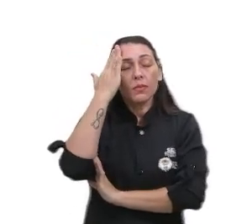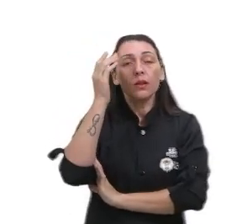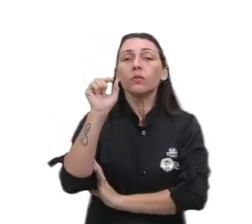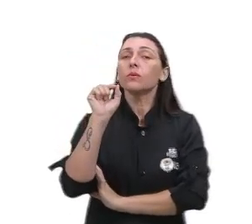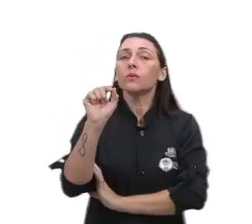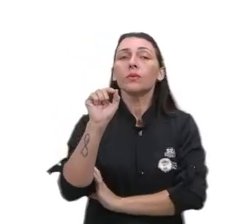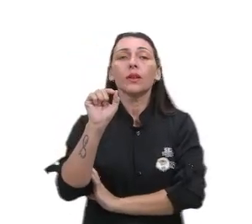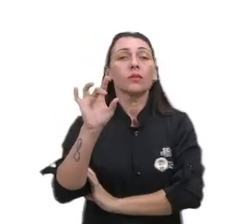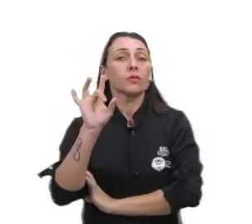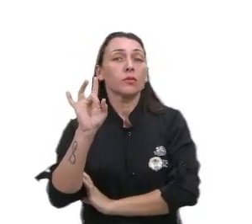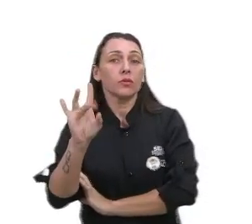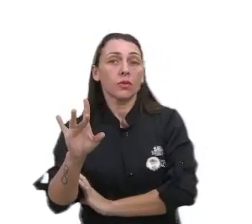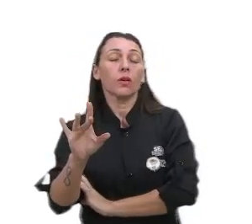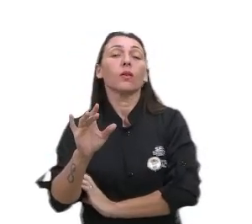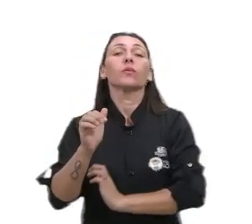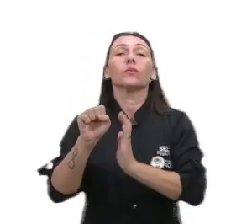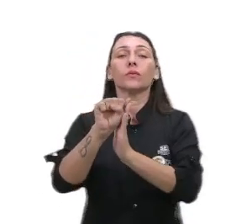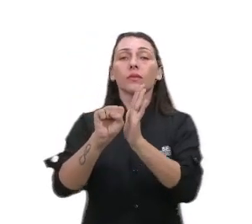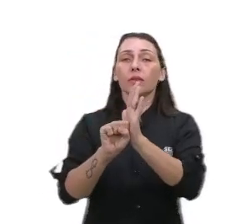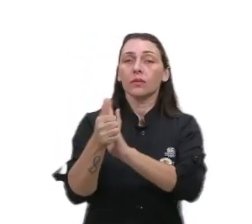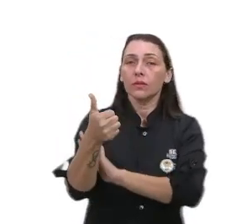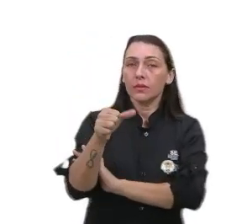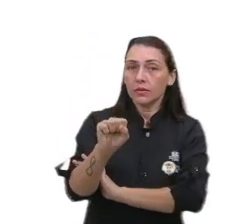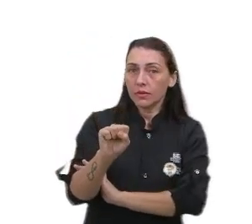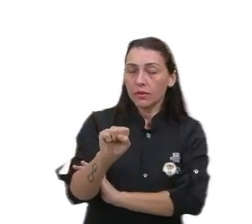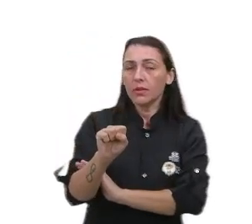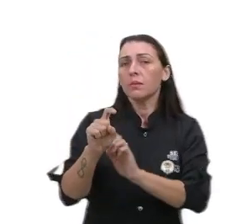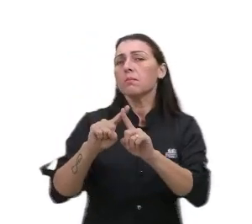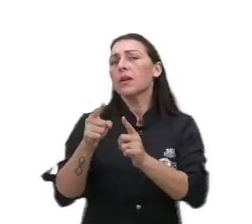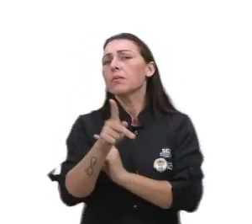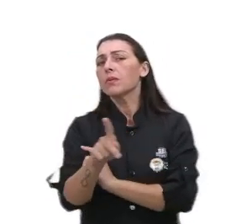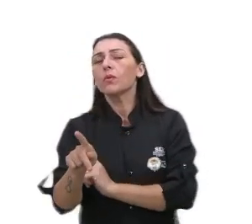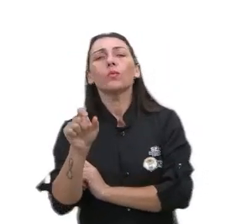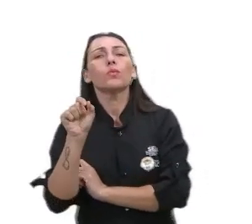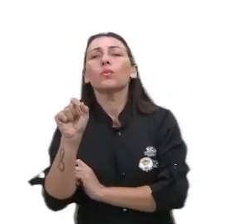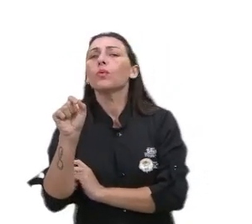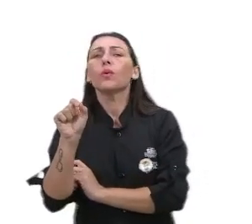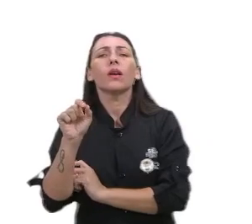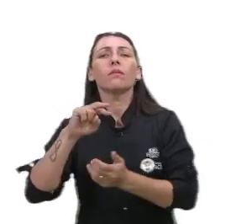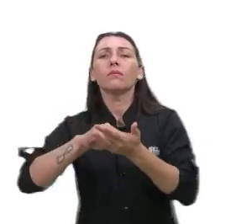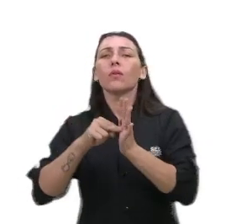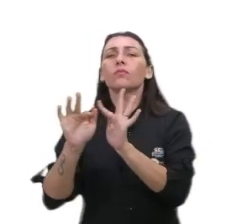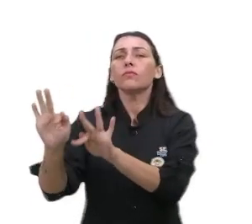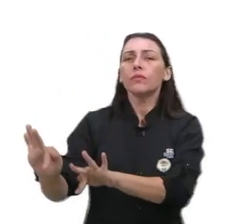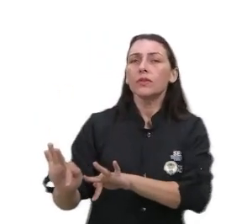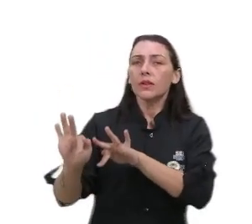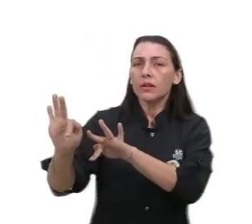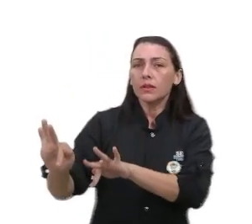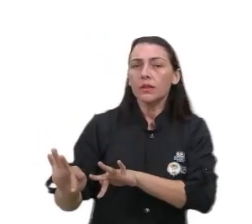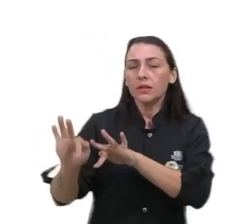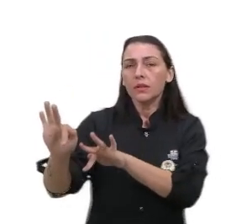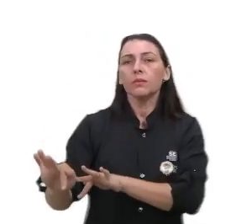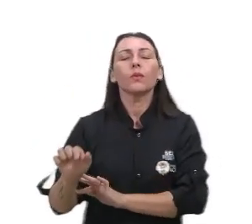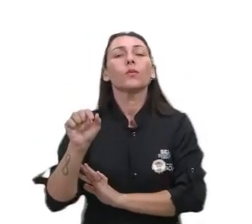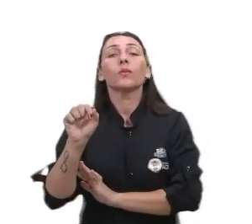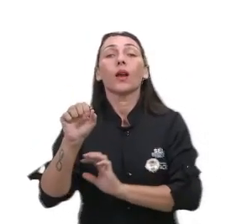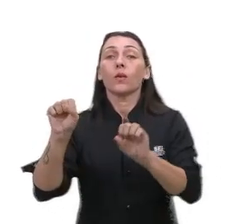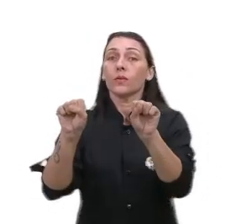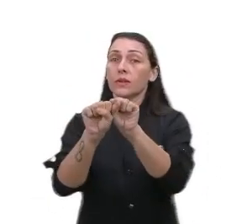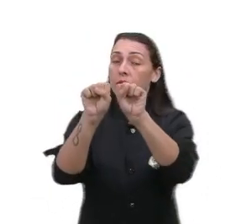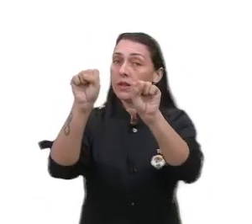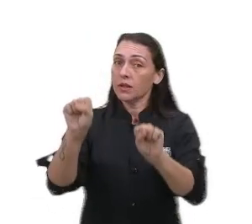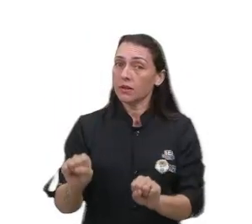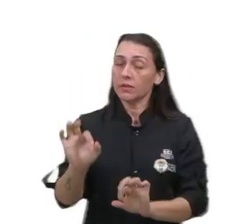predominante somente a partir do século 18. Mas, professor, o que seria o feudalismo? O feudalismo era um sistema